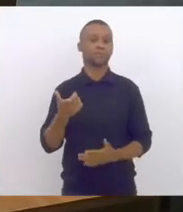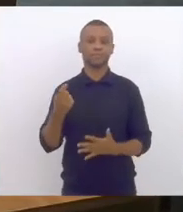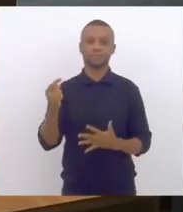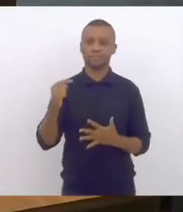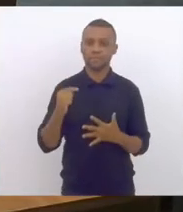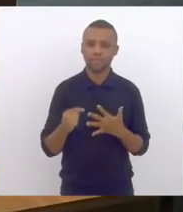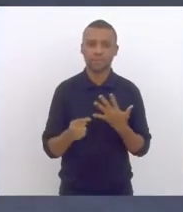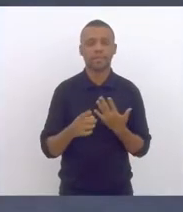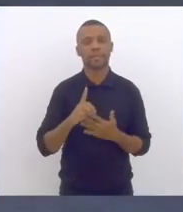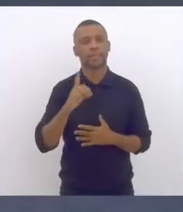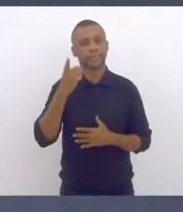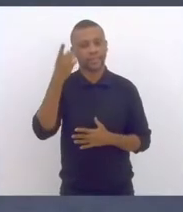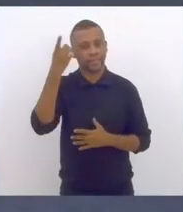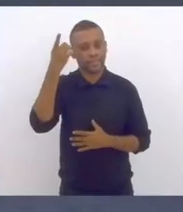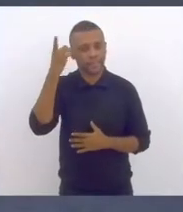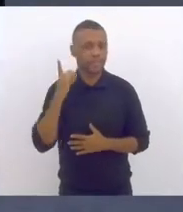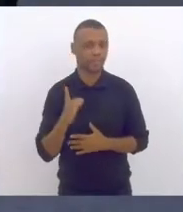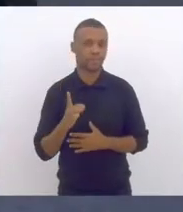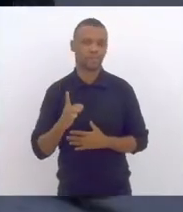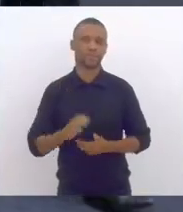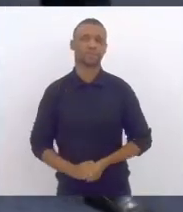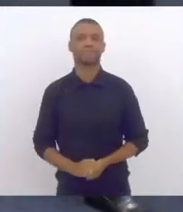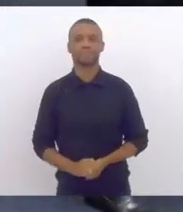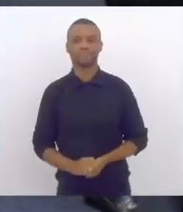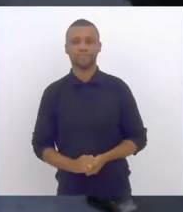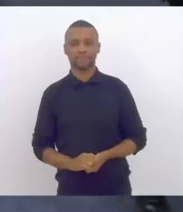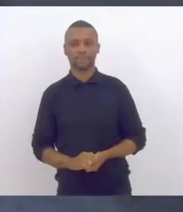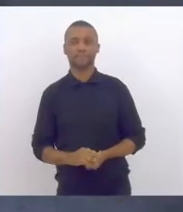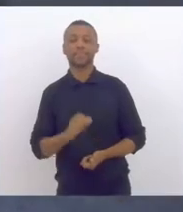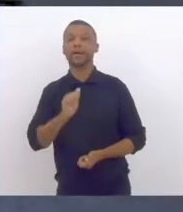Max, Dani Monteiro.